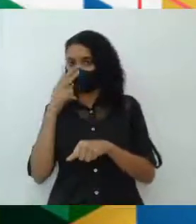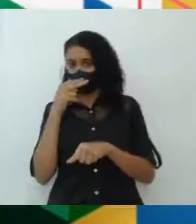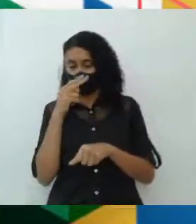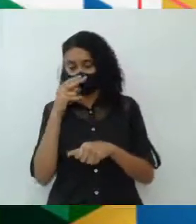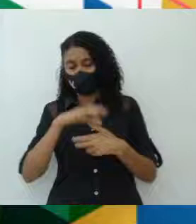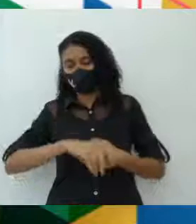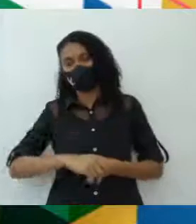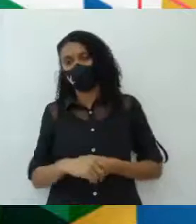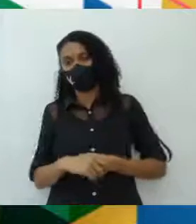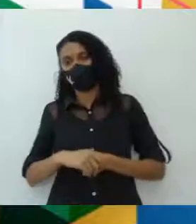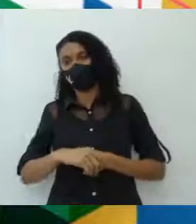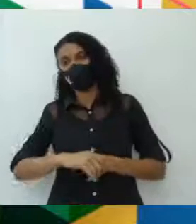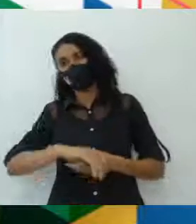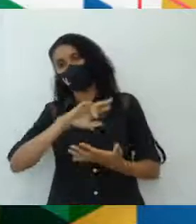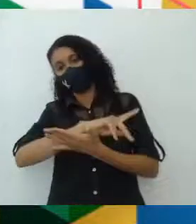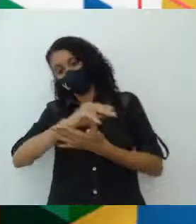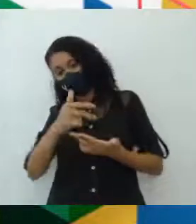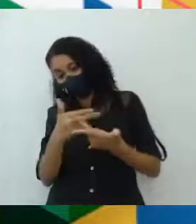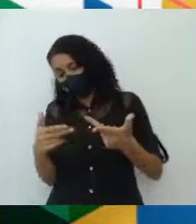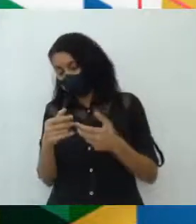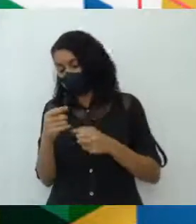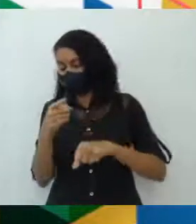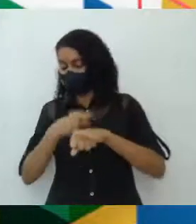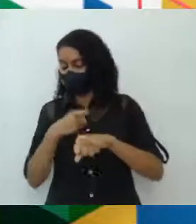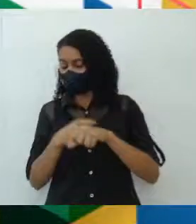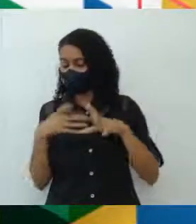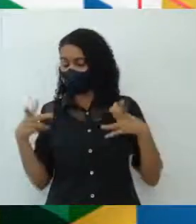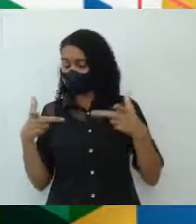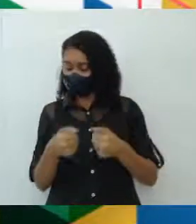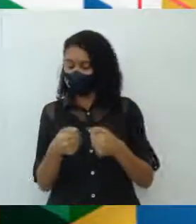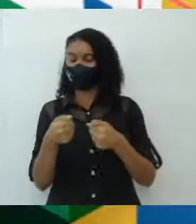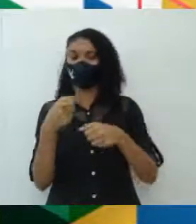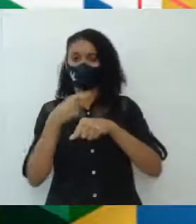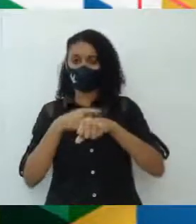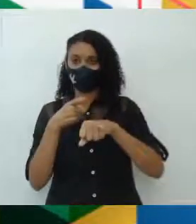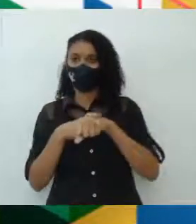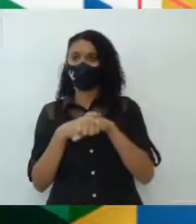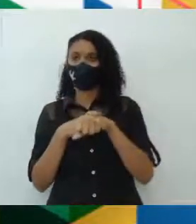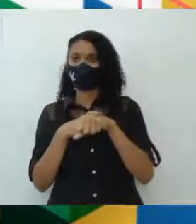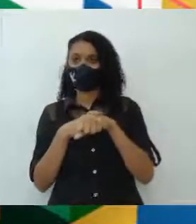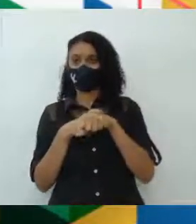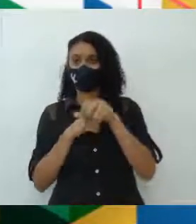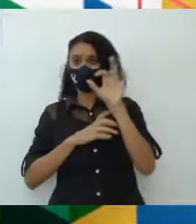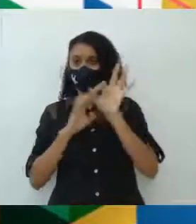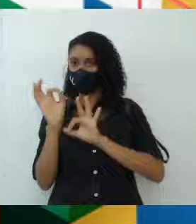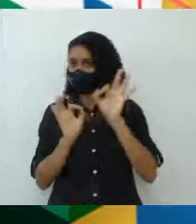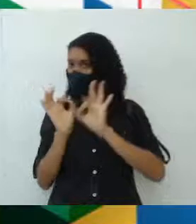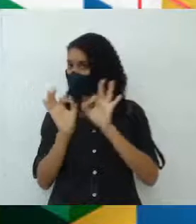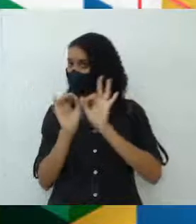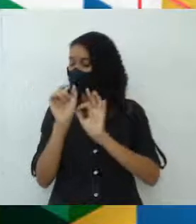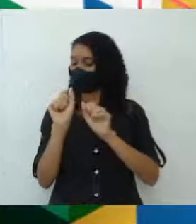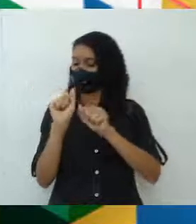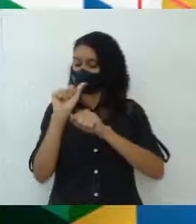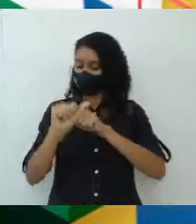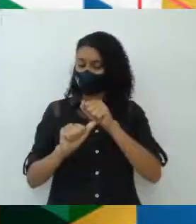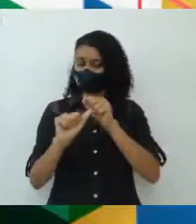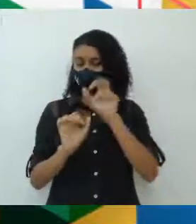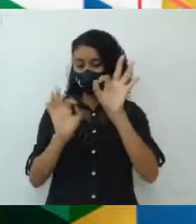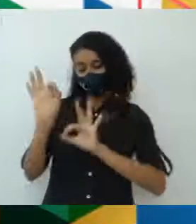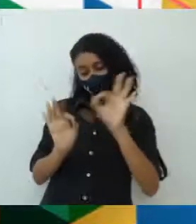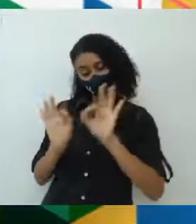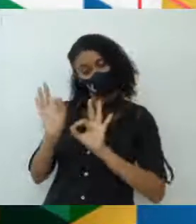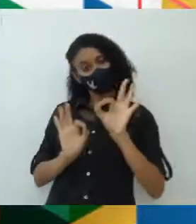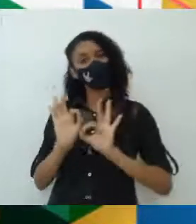pegando várias substâncias em estado sólido, todas elas em estados sólidos, a forma como um átomo se posiciona